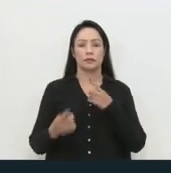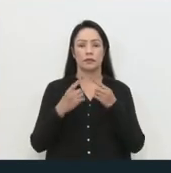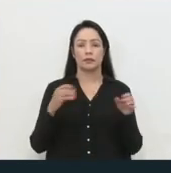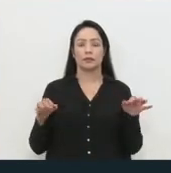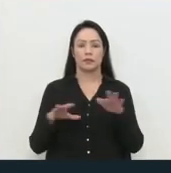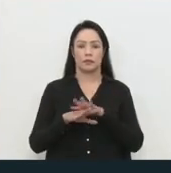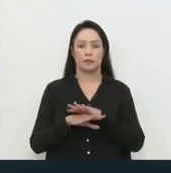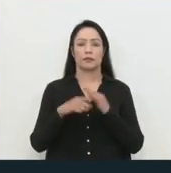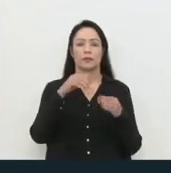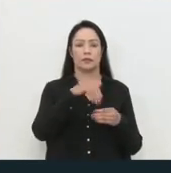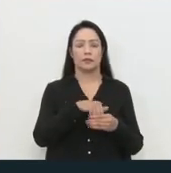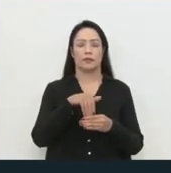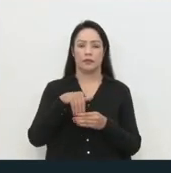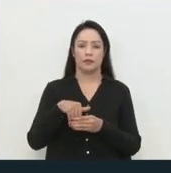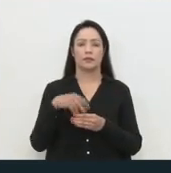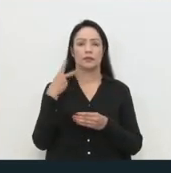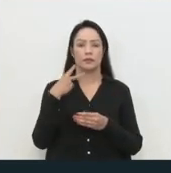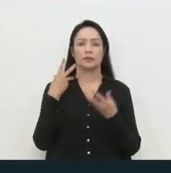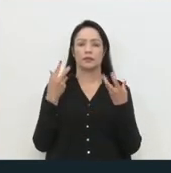a discussão em votação